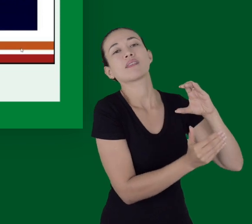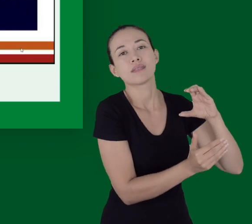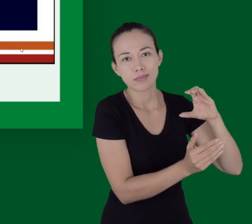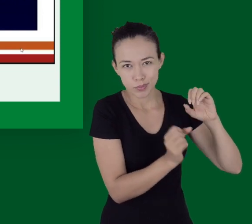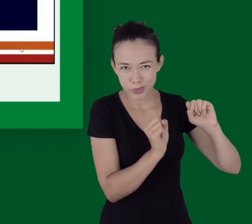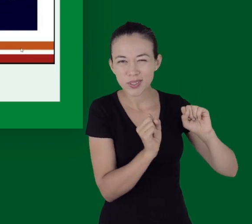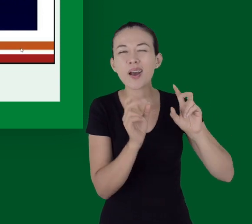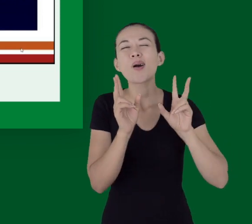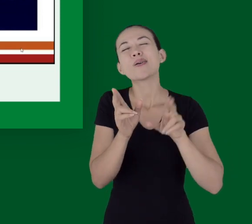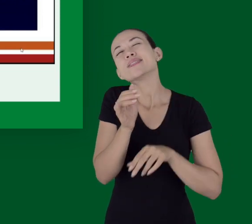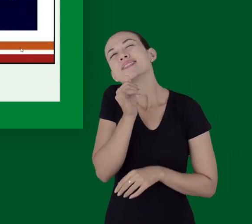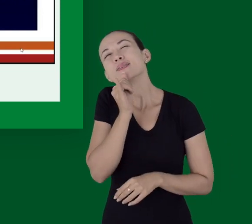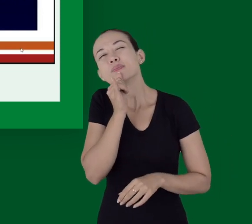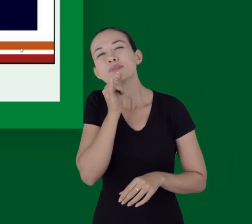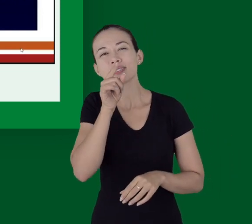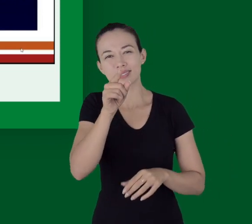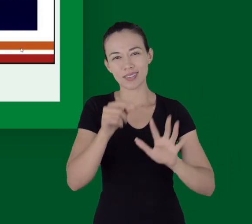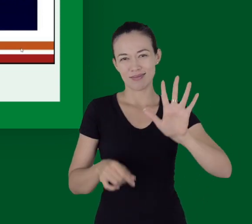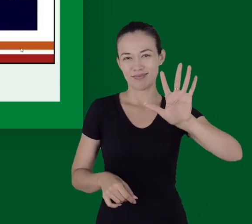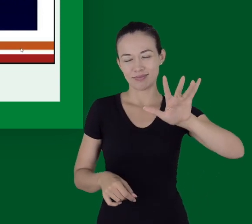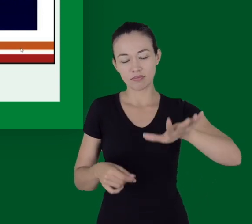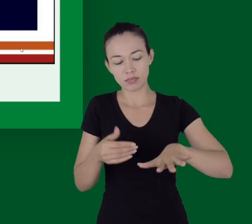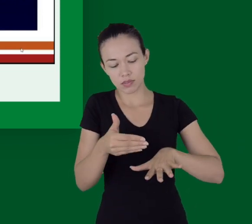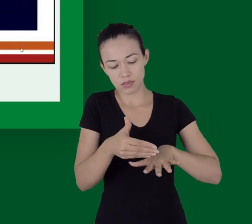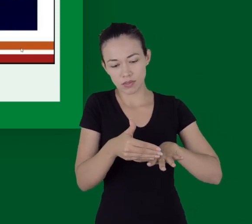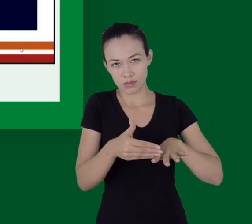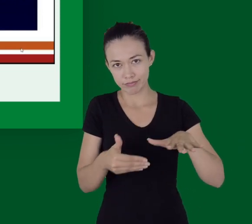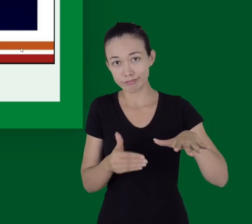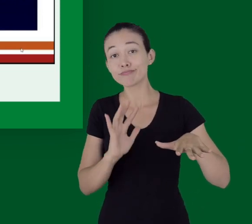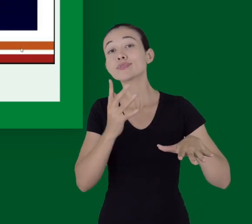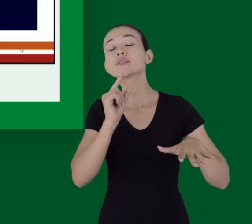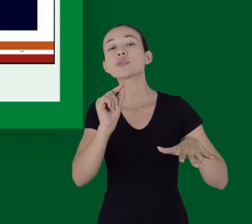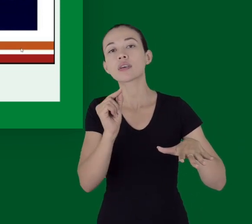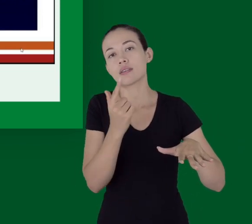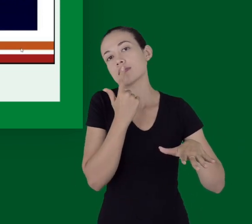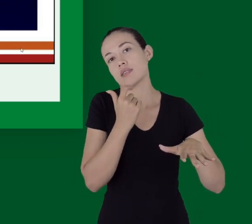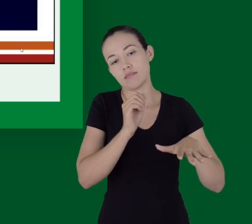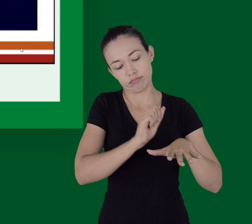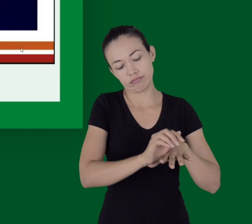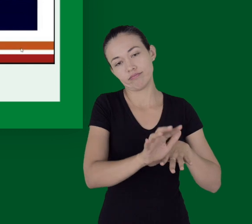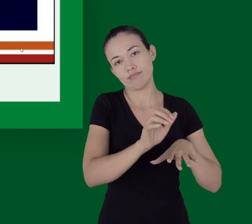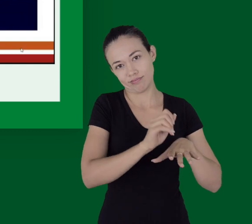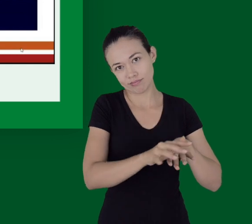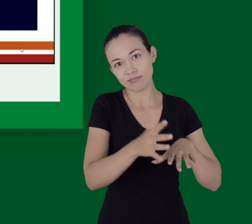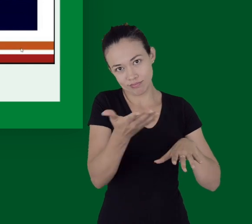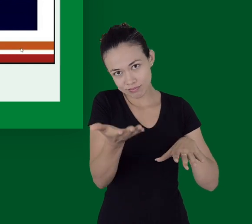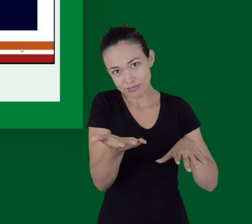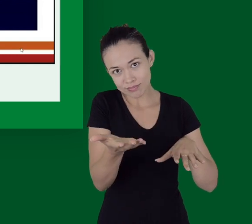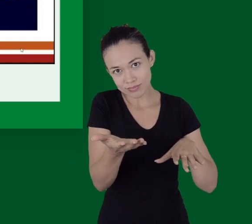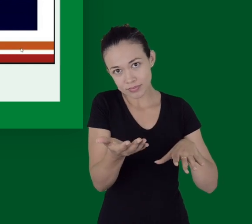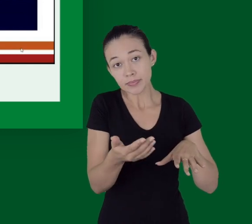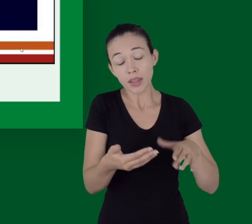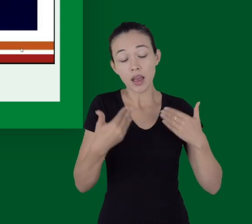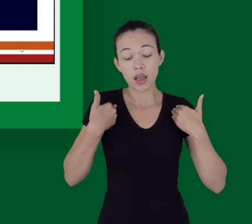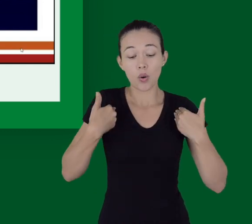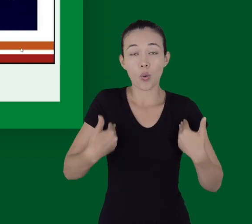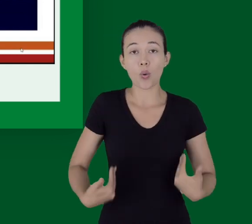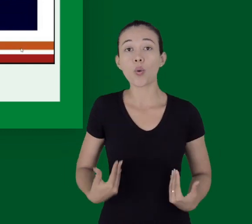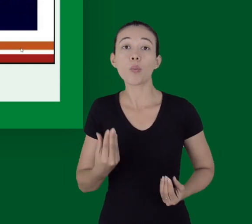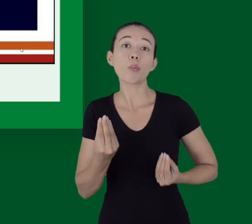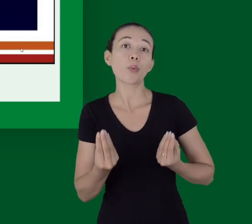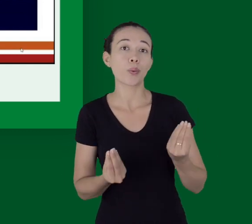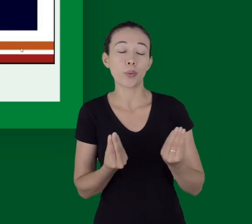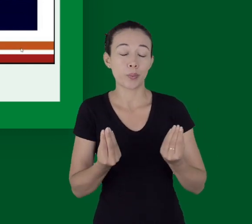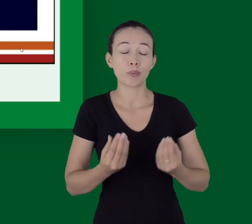lesionar ali. Quando lesiona, igual lesiona um dedo, quando a gente corta o dedo, o que acontece? Começa a sair sangue. né? Cortou,